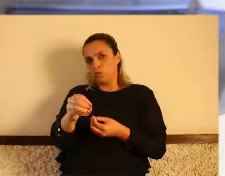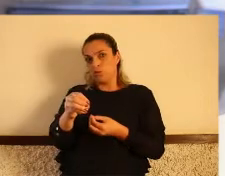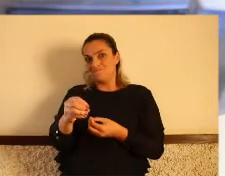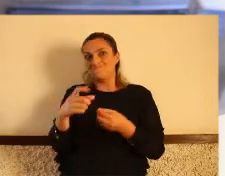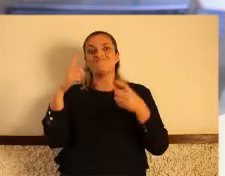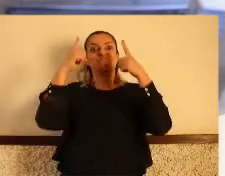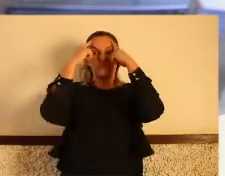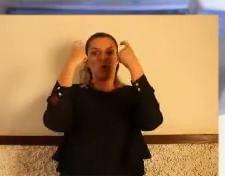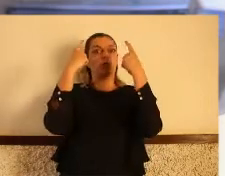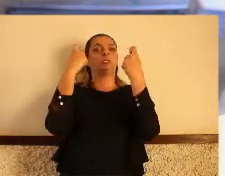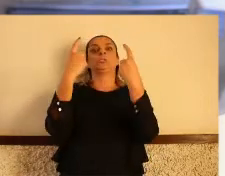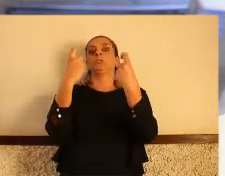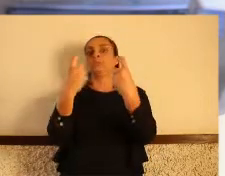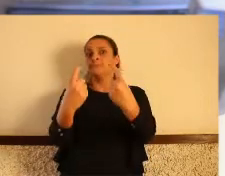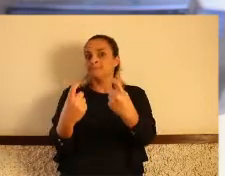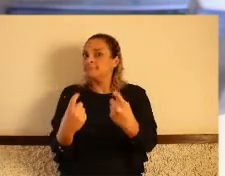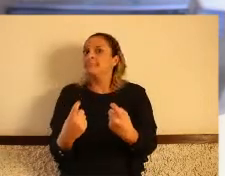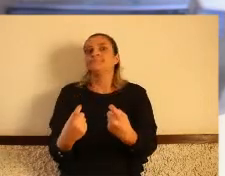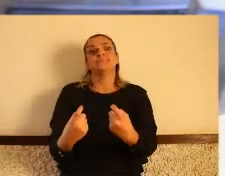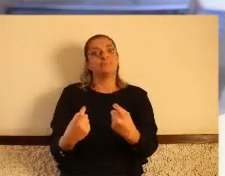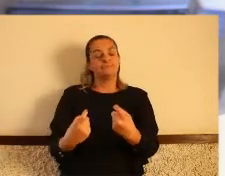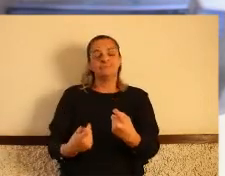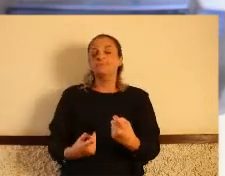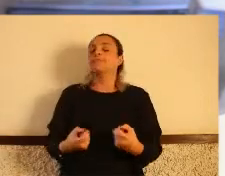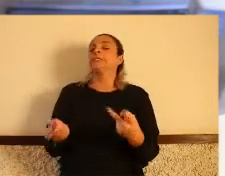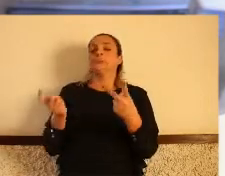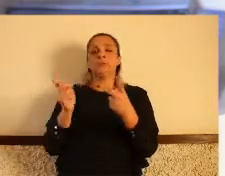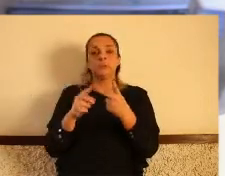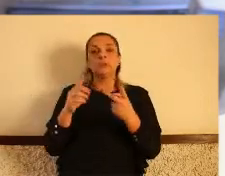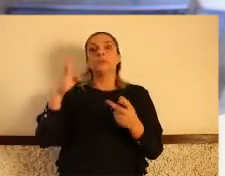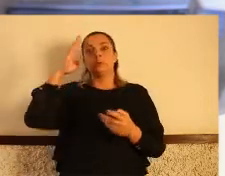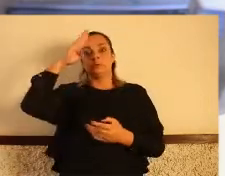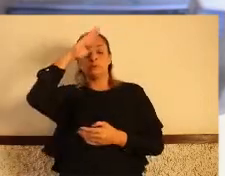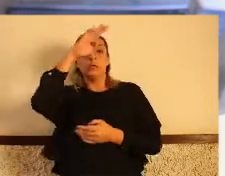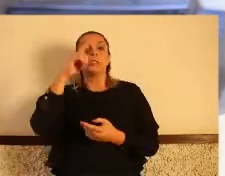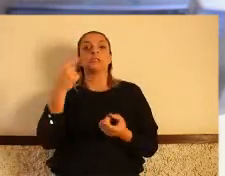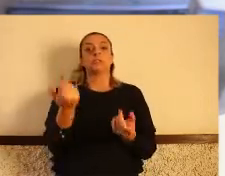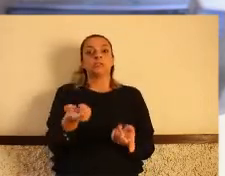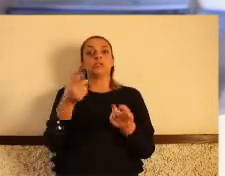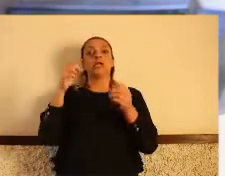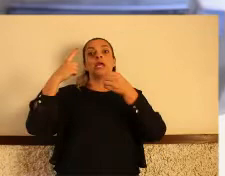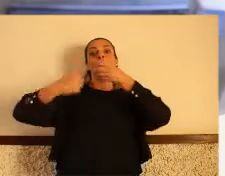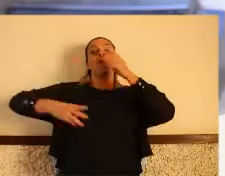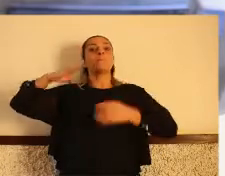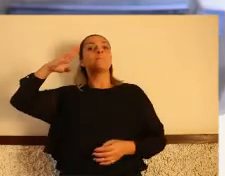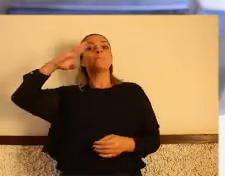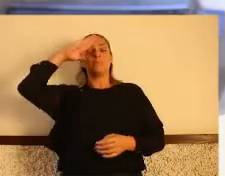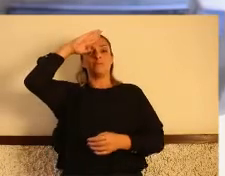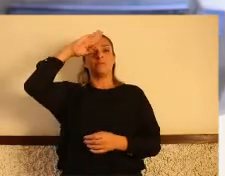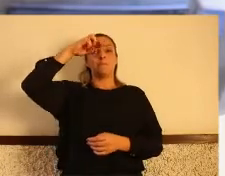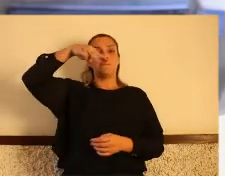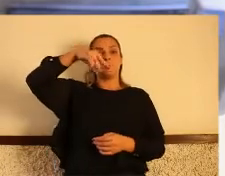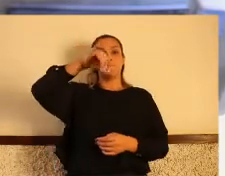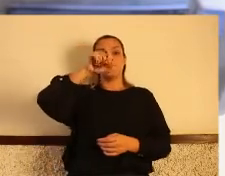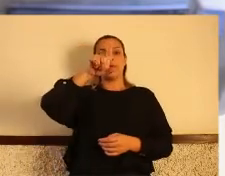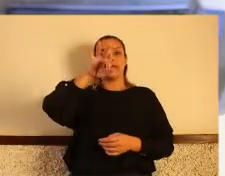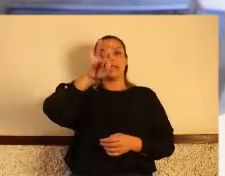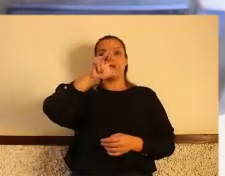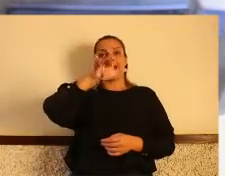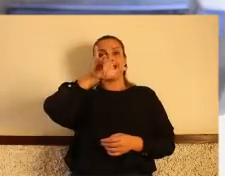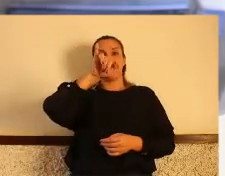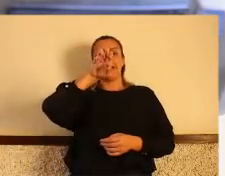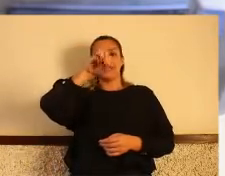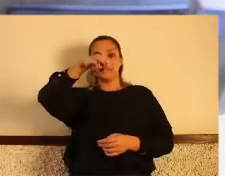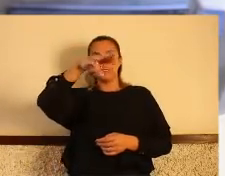pela violência. Daí a segunda característica de Esparta: uma cidade militarista. O